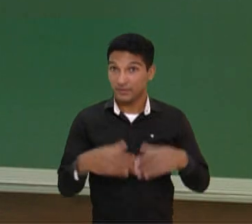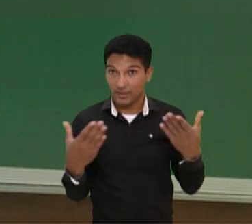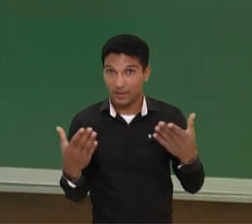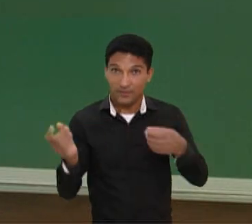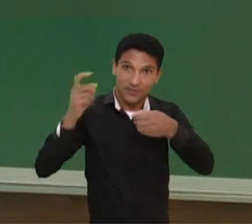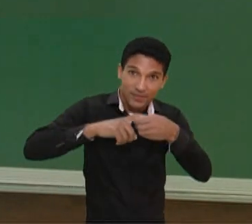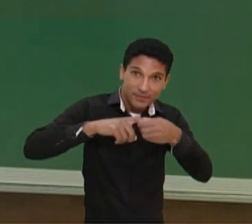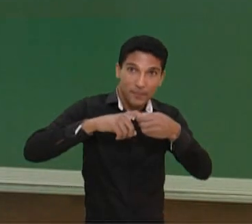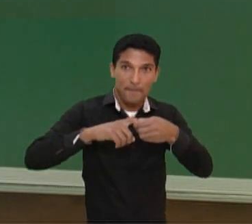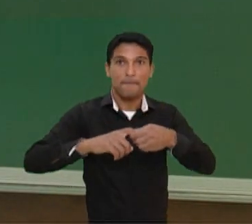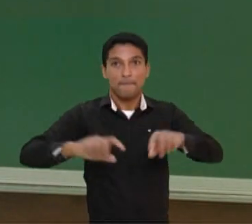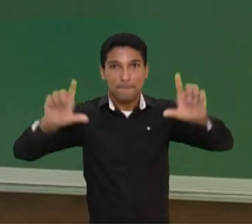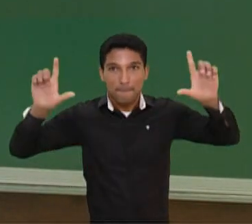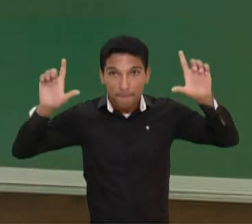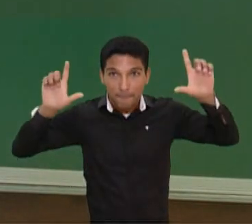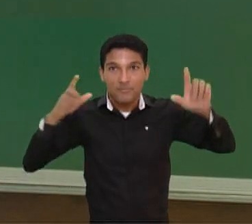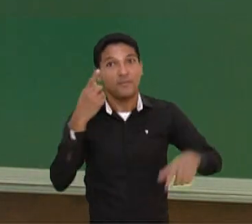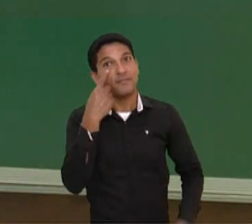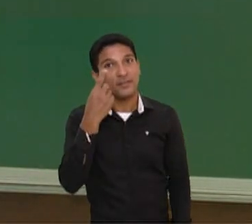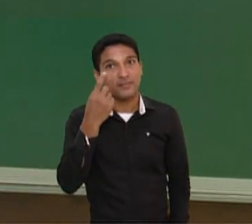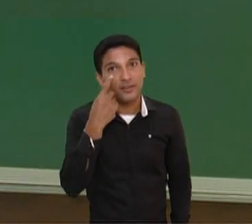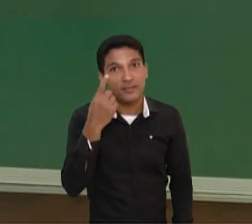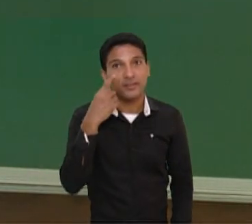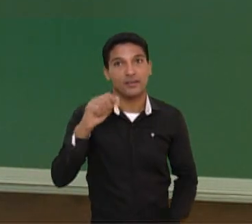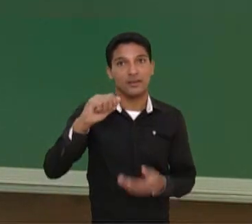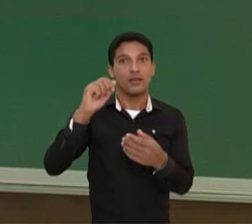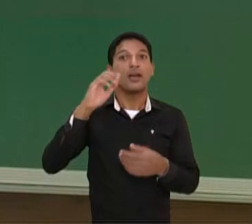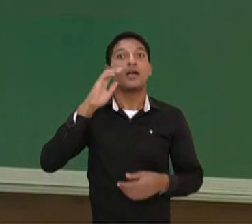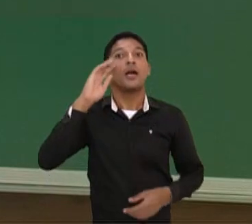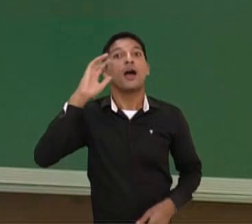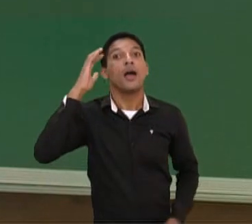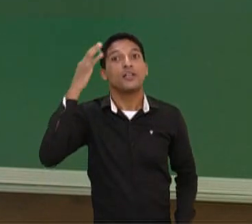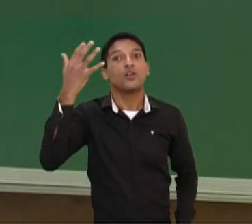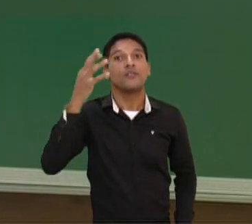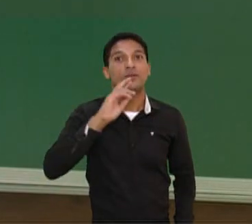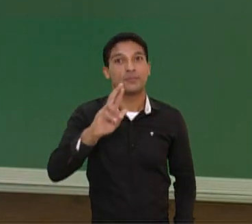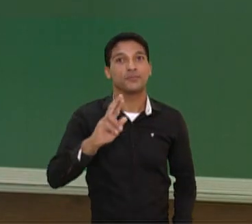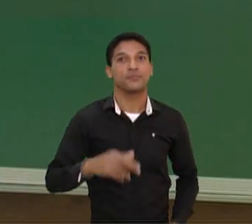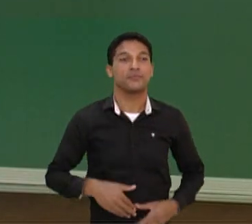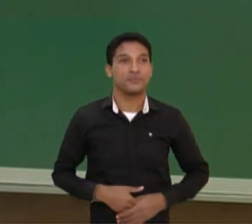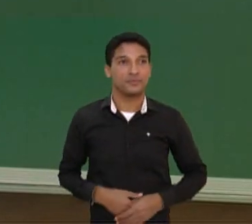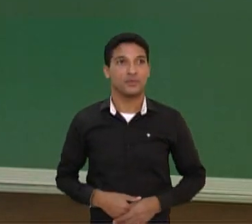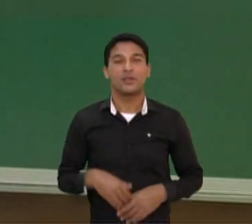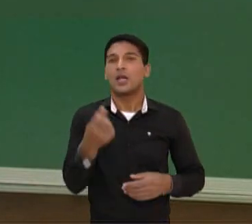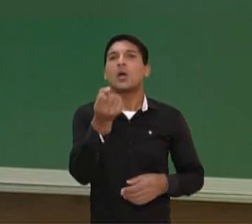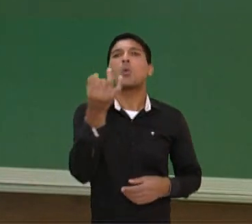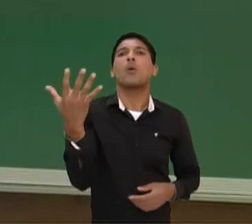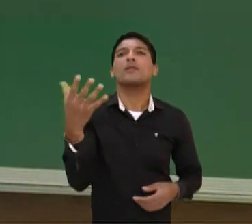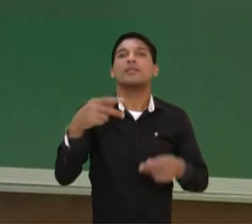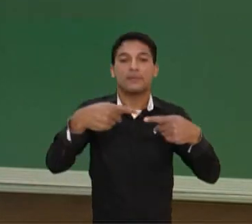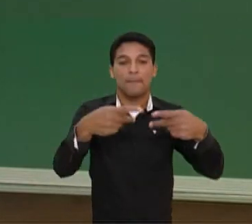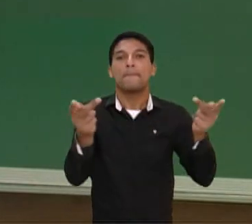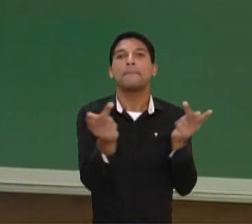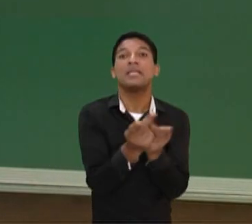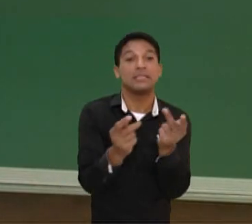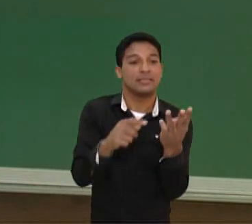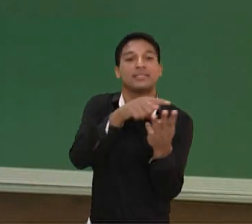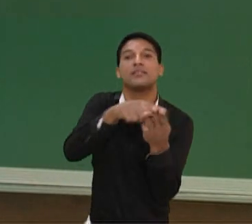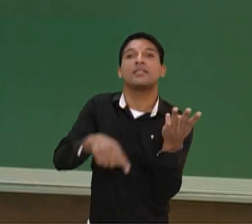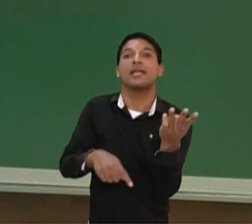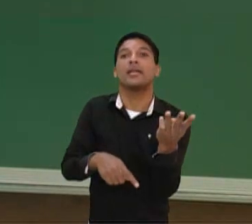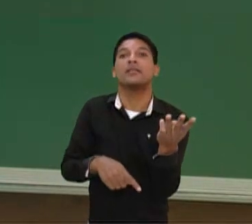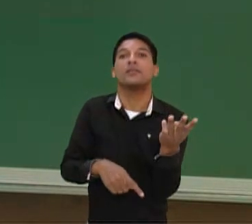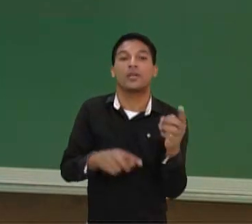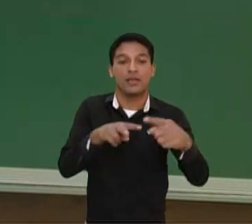Estamos de volta. Vamos dar uma olhada aqui na resolução do exercício. Bom, a pergunta é: quantas pizzas de 3 sabores podem ser produzidas